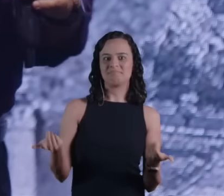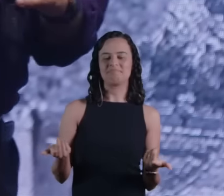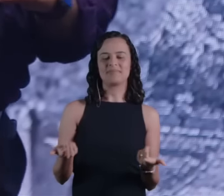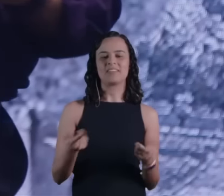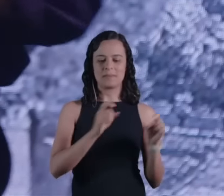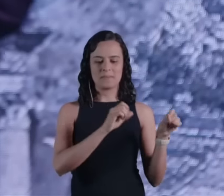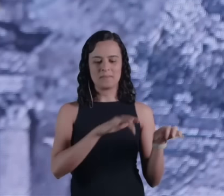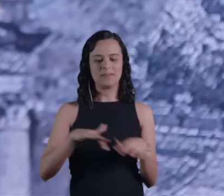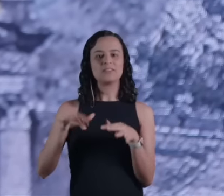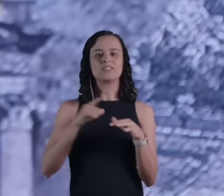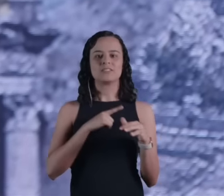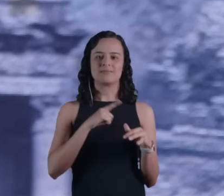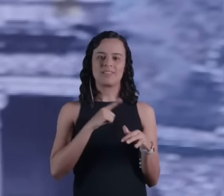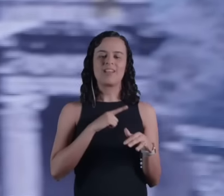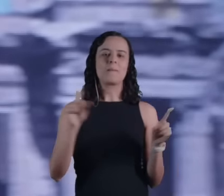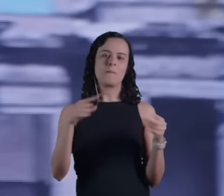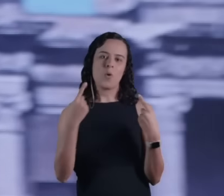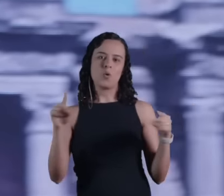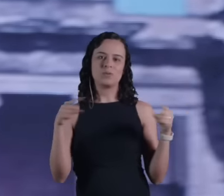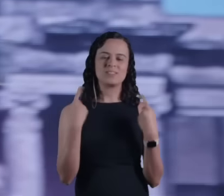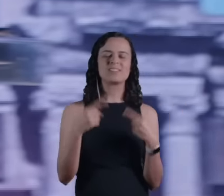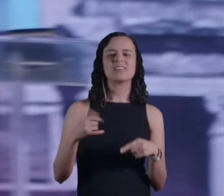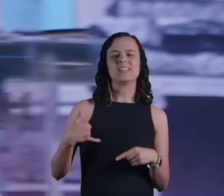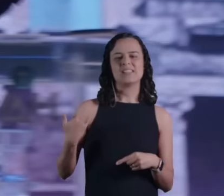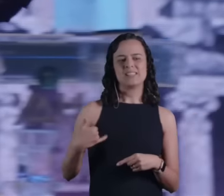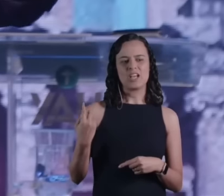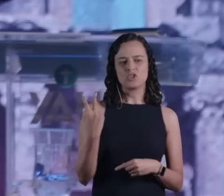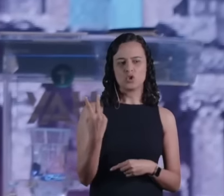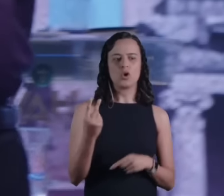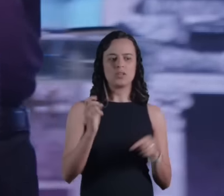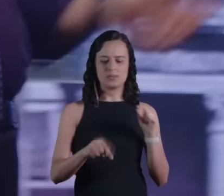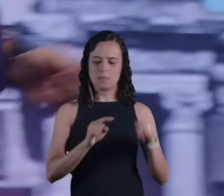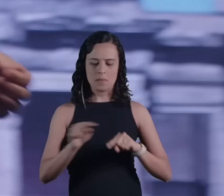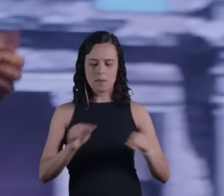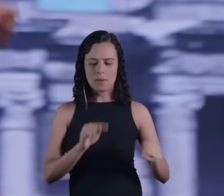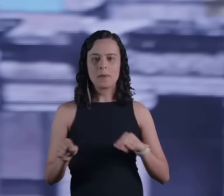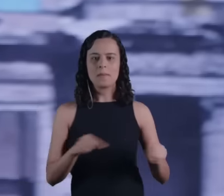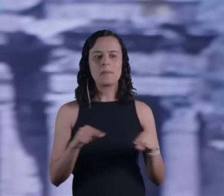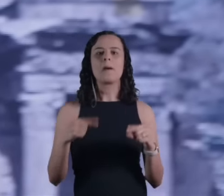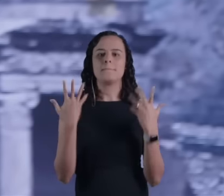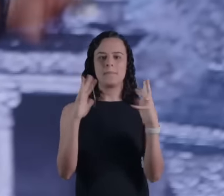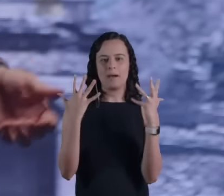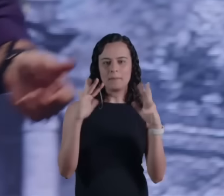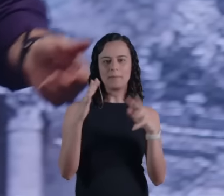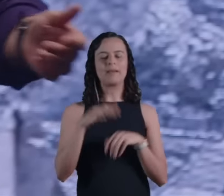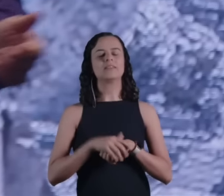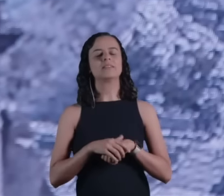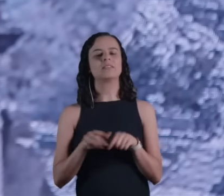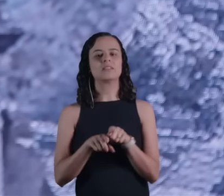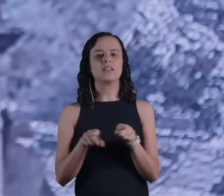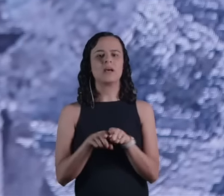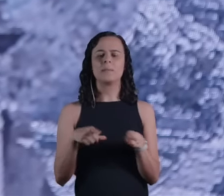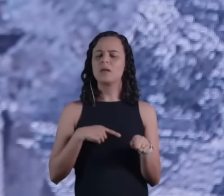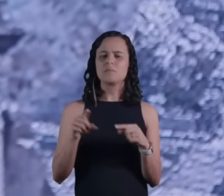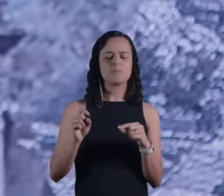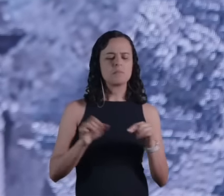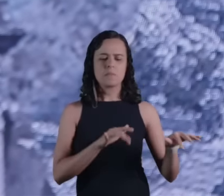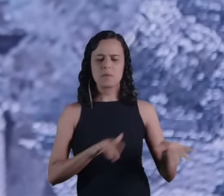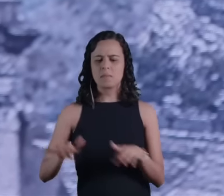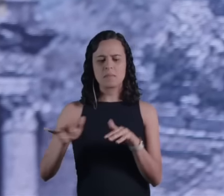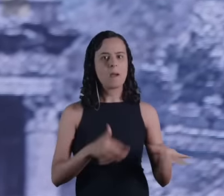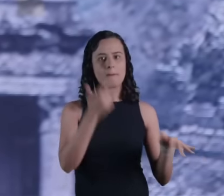tirei Parabéns a Você. Com 5 anos de idade eu tocava qualquer música que eu ouvisse. E a vida inteira eu achei que eu